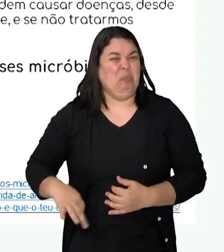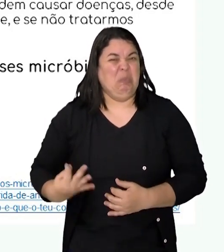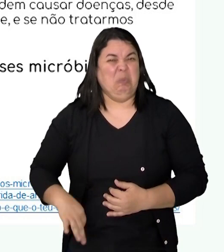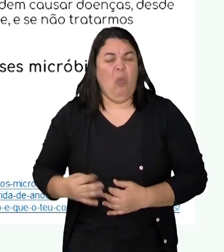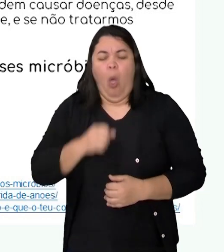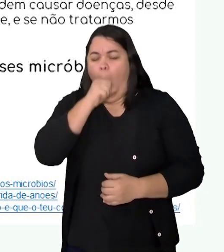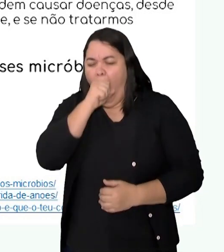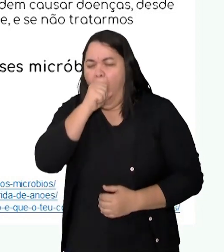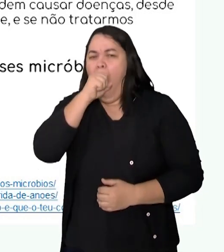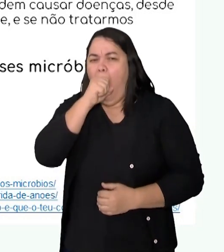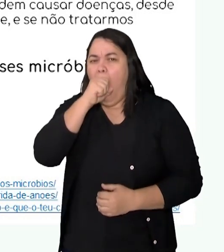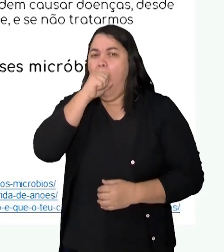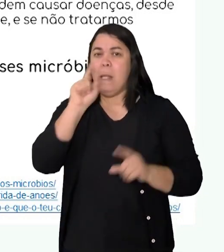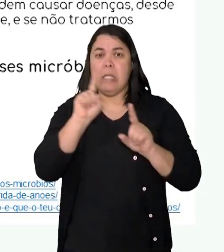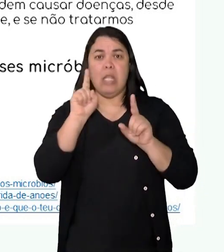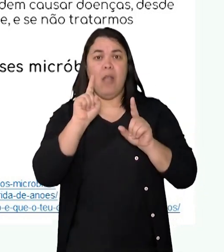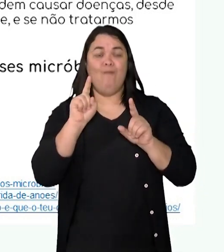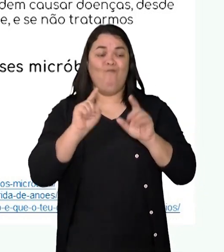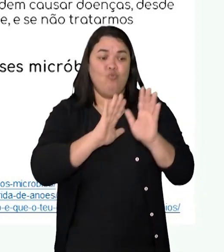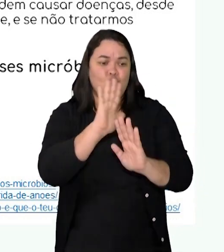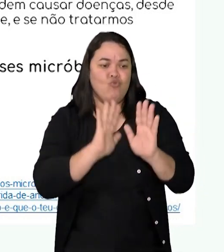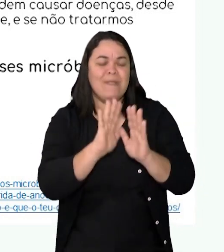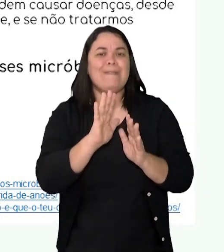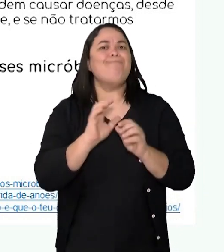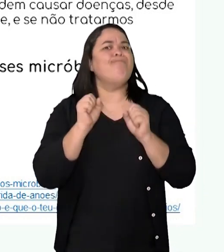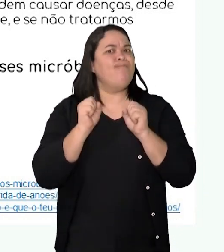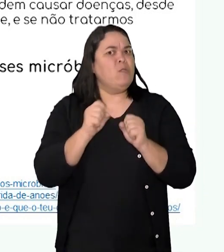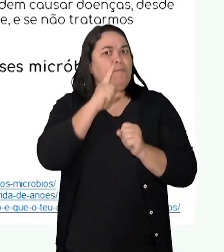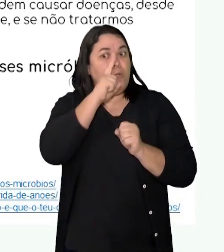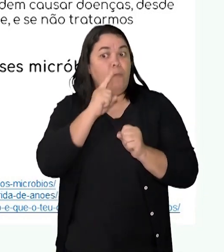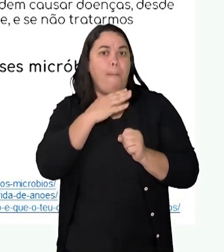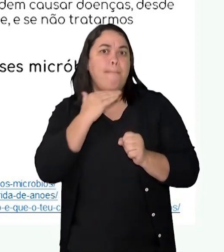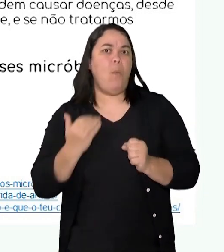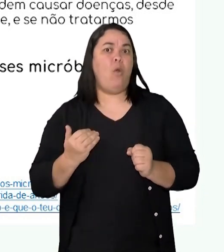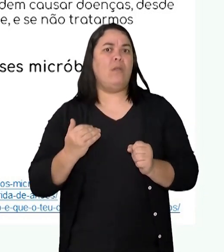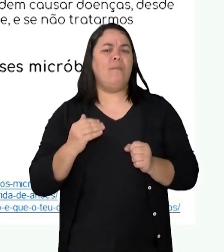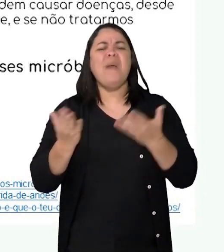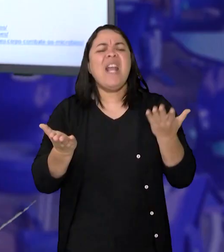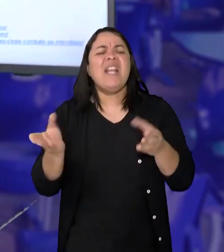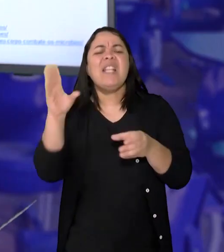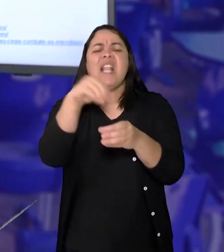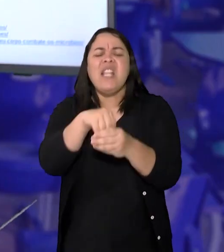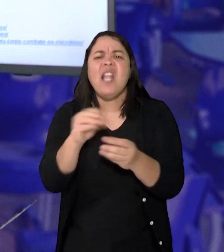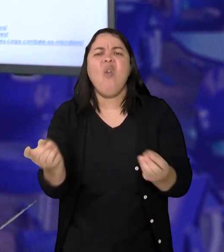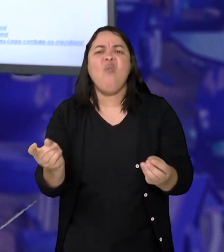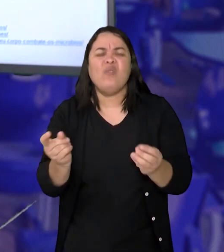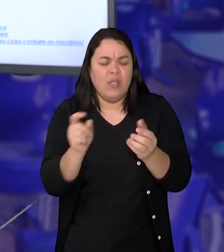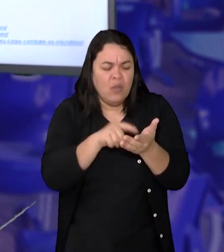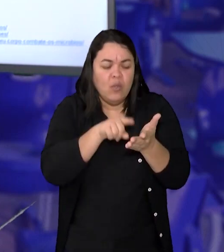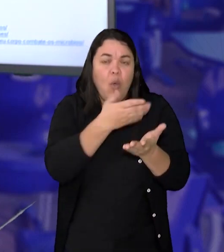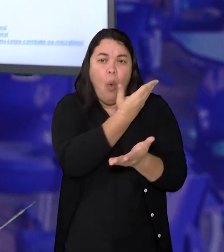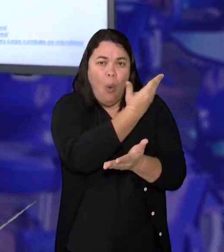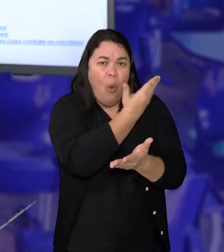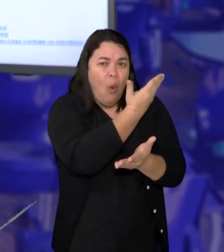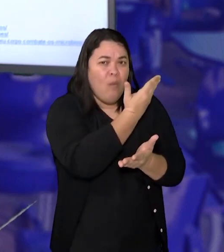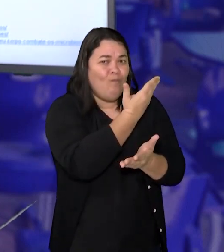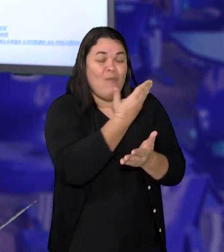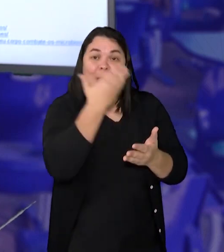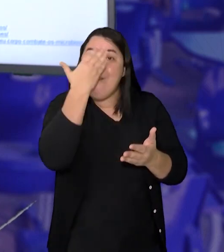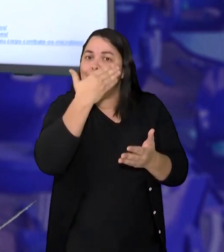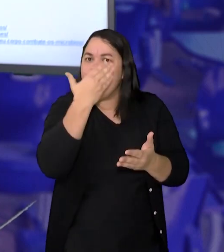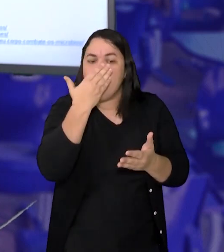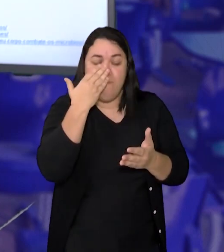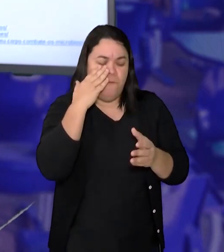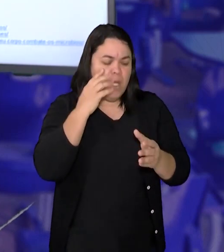tratados, podem levar a gente à morte. Mas onde gota está esses benditos desses micróbios? Ó, os micróbios, eles são esses serizinhos que eu